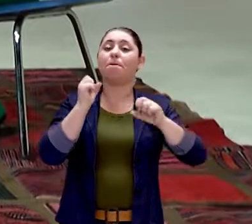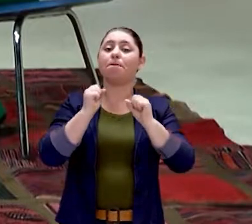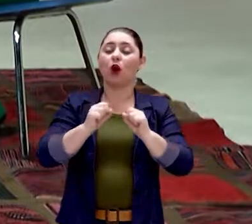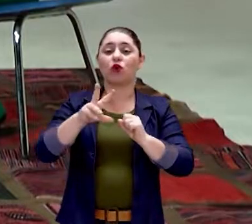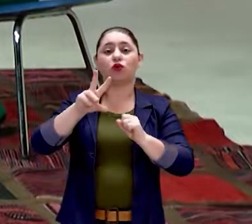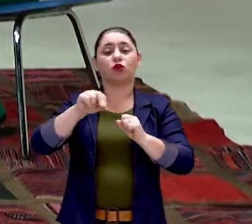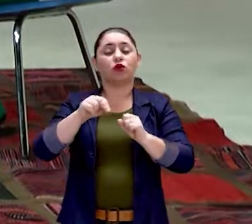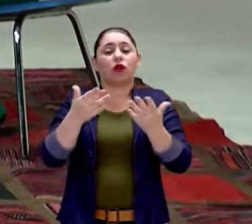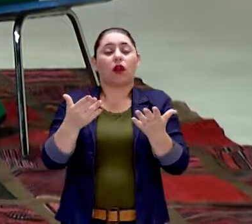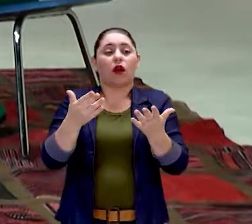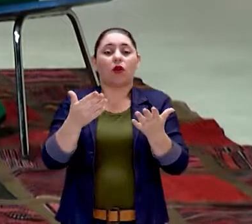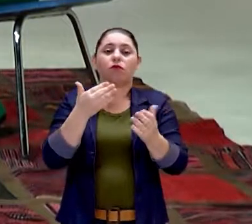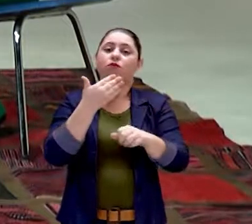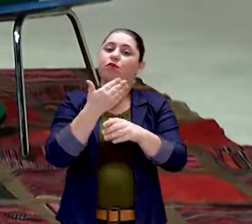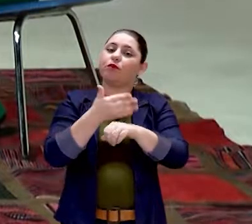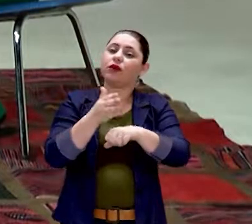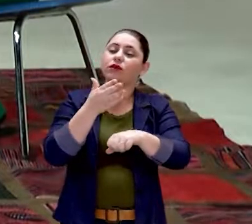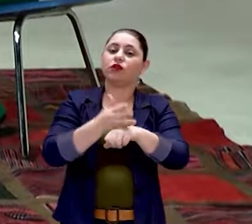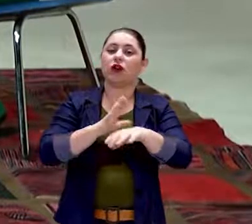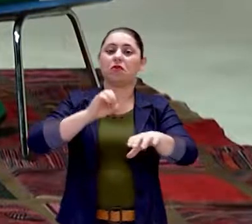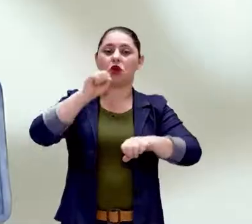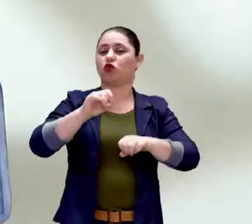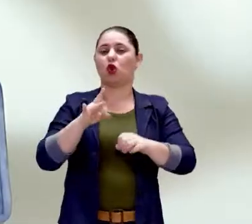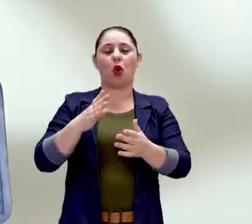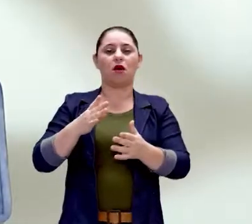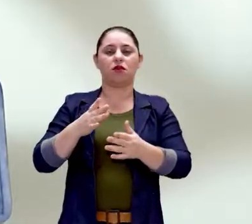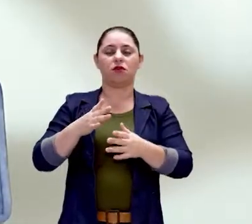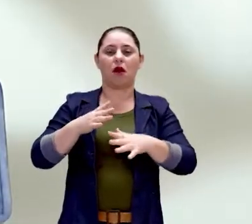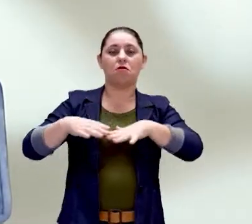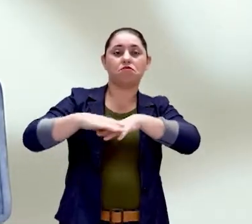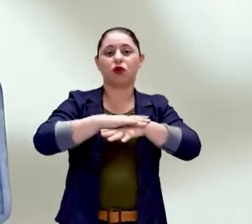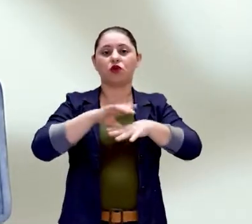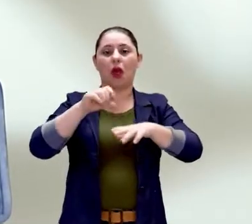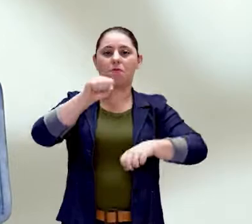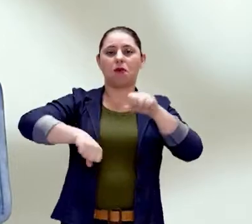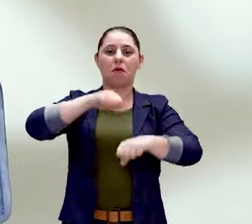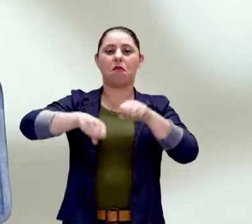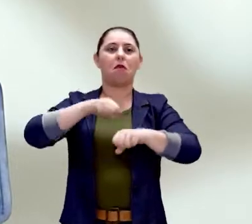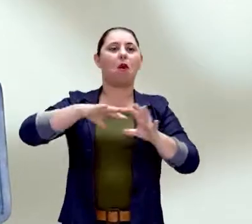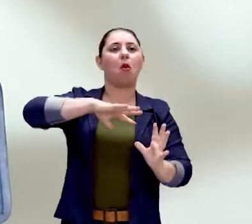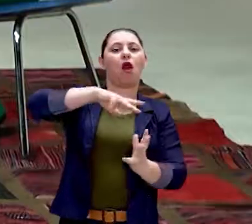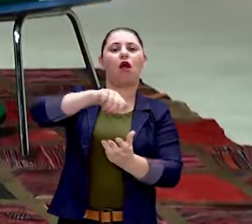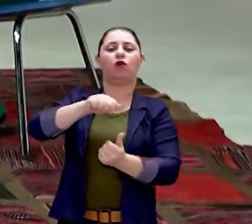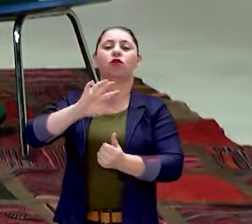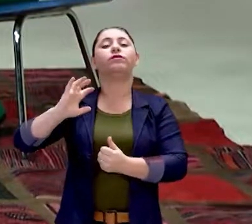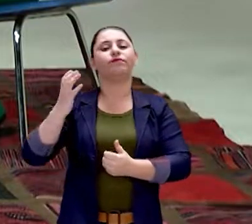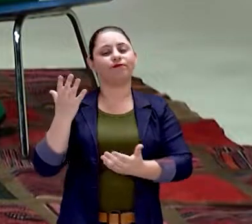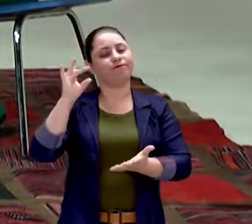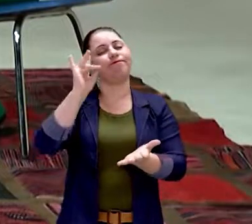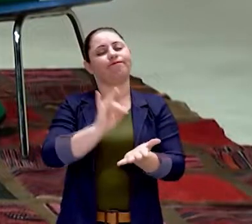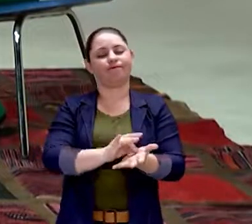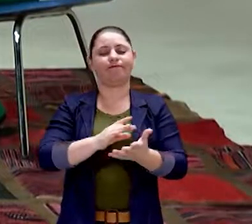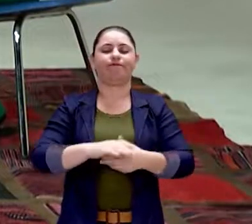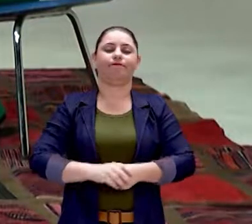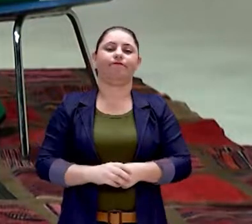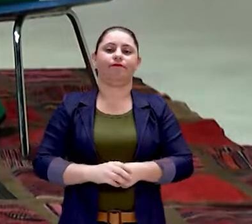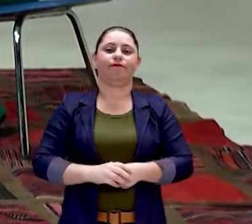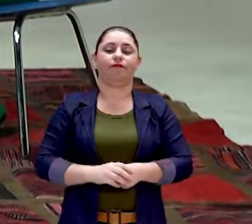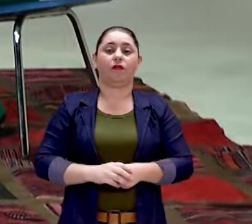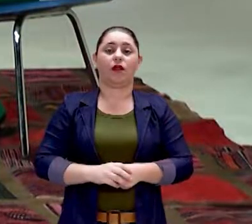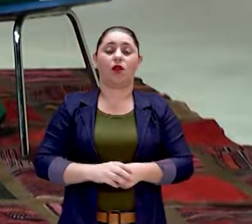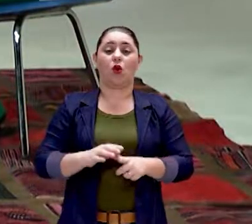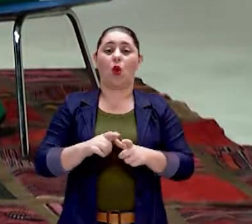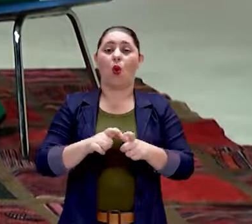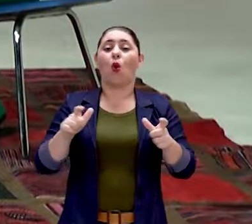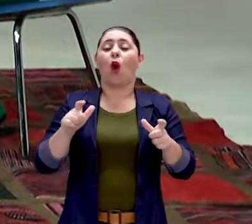ou não a praticar esse tipo de atividade física, e não simplesmente pôr o tênis ou pegar a bike e sair por aí pelo mundo. O que acontece, né? O que acontece. Que